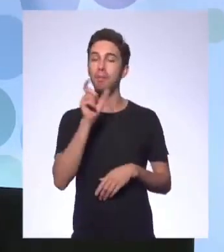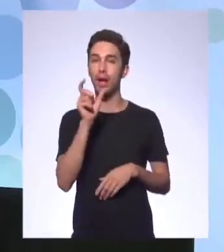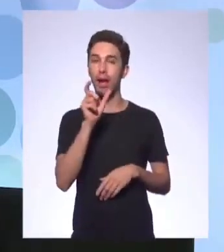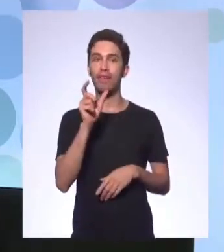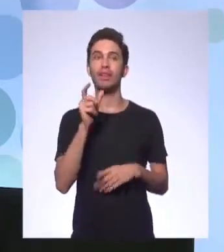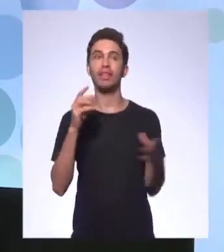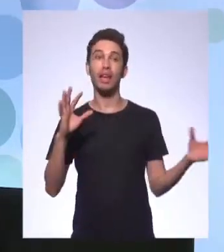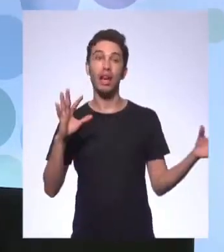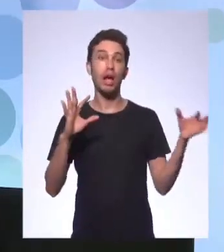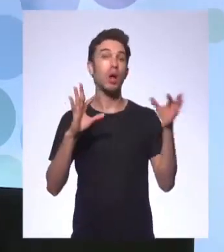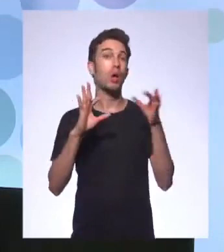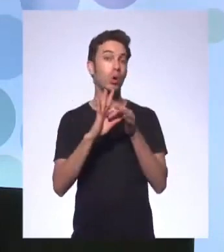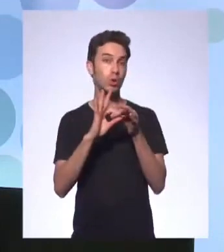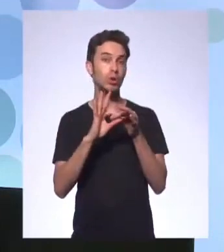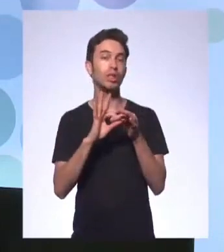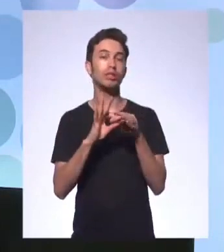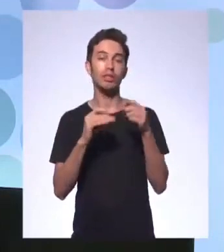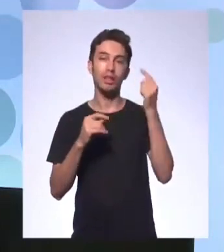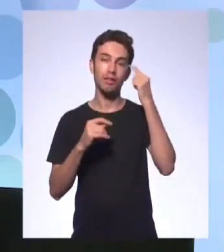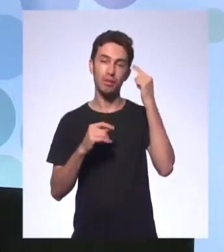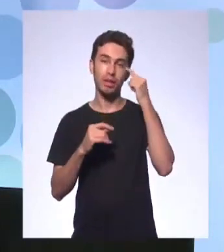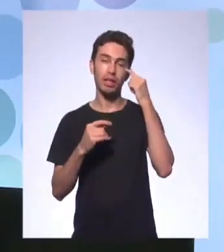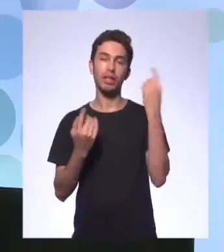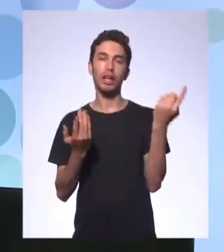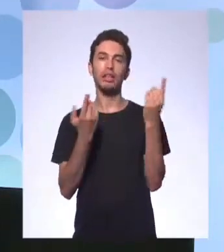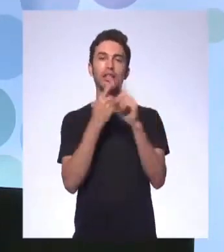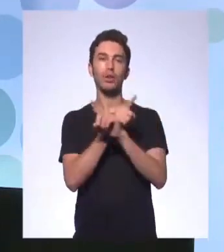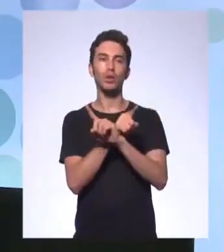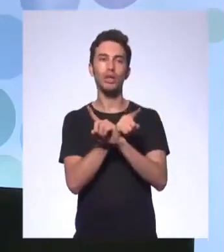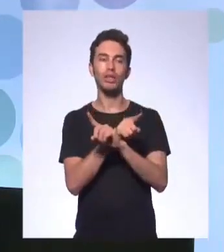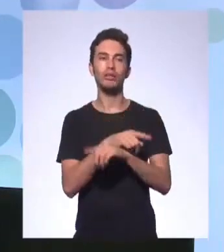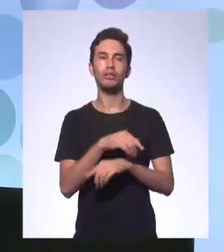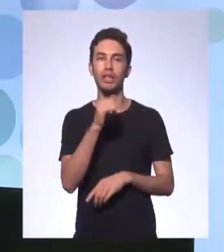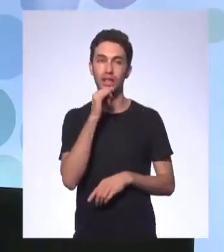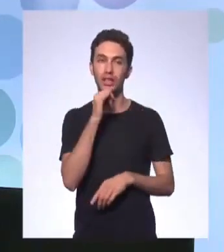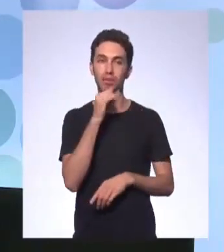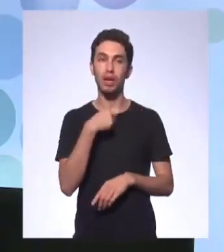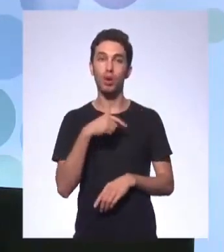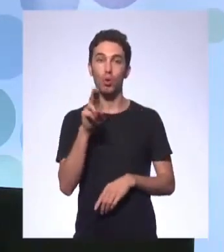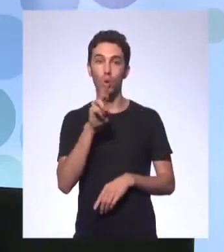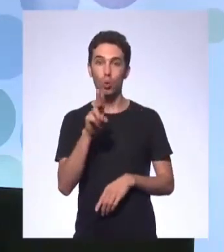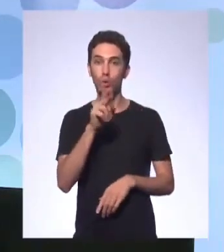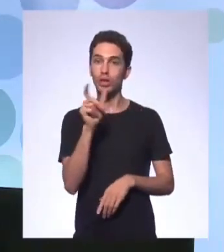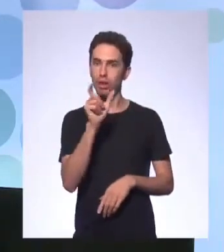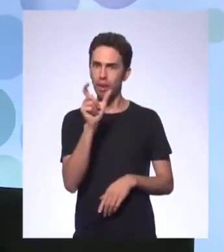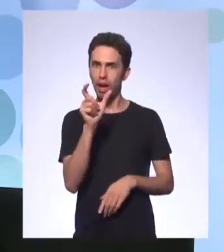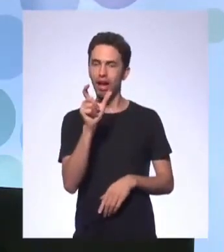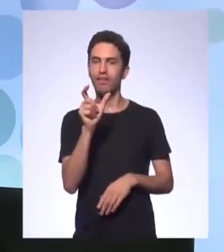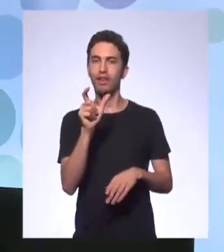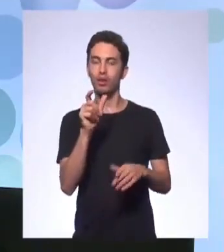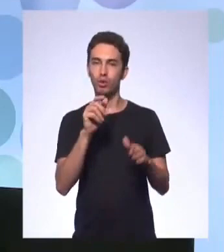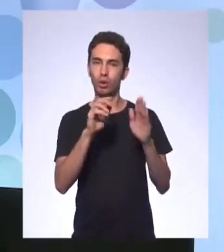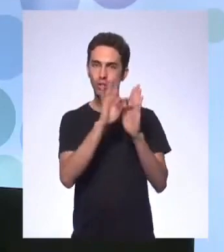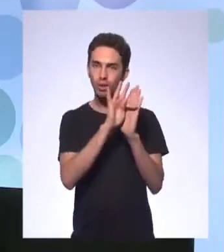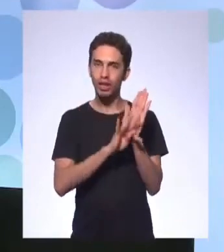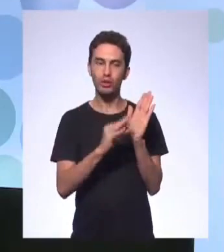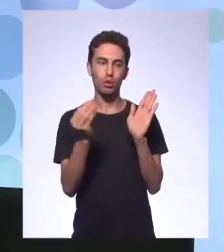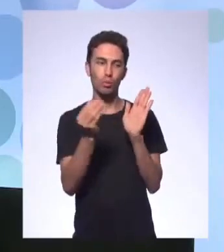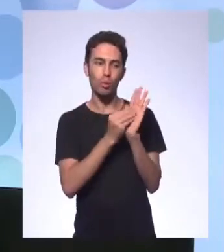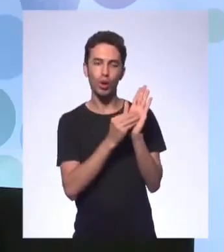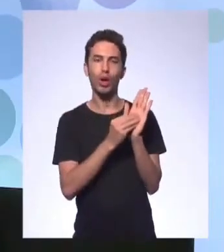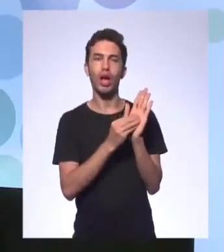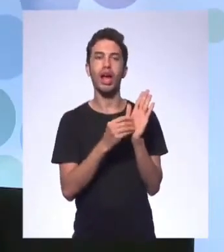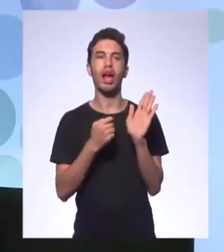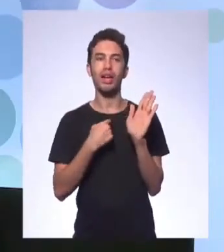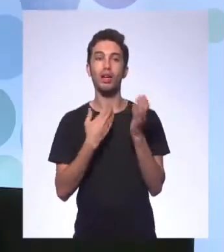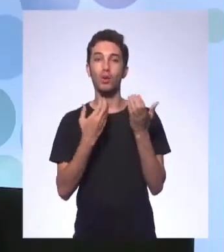conjunção, que vai me trazer a ideia de contradição. Então, quando eu coloco essa bendita palavra no meu texto, eu estou querendo trazer